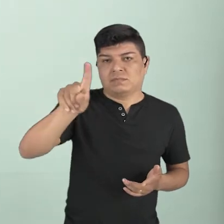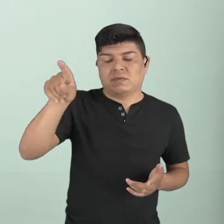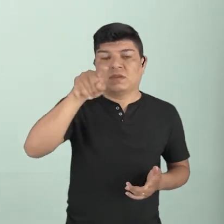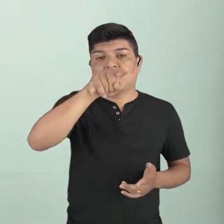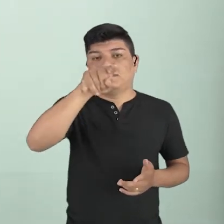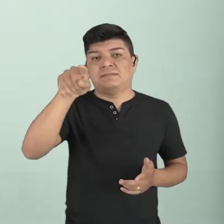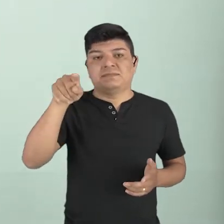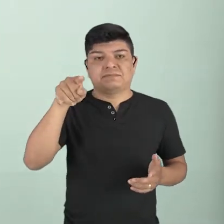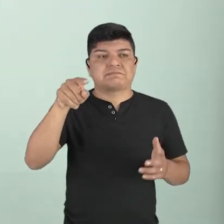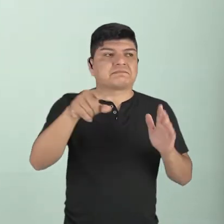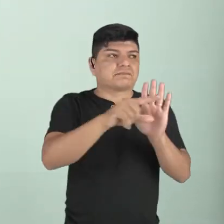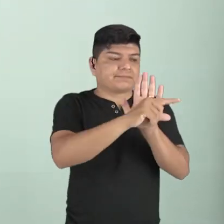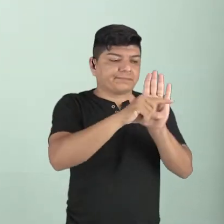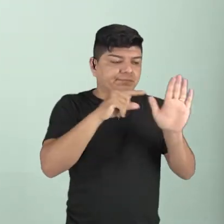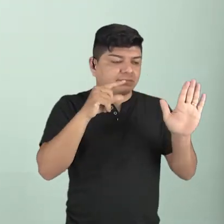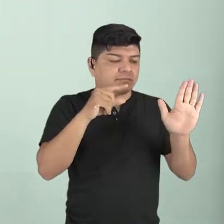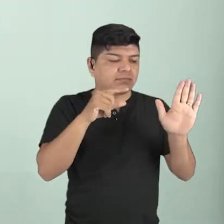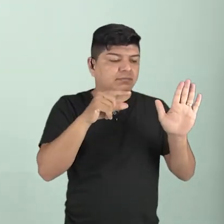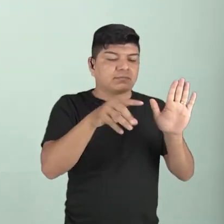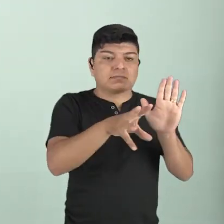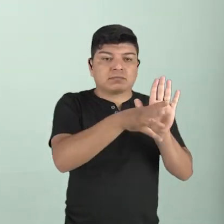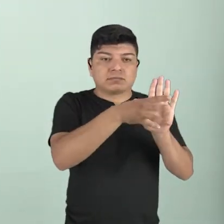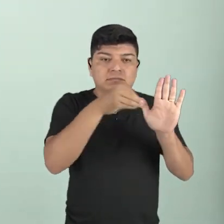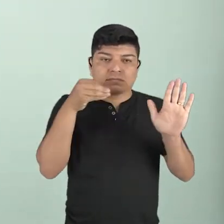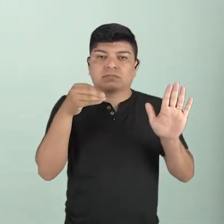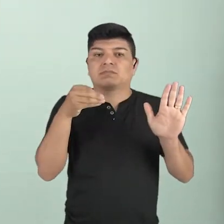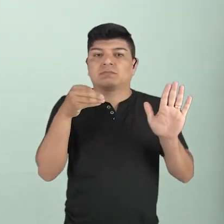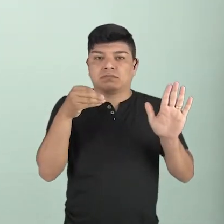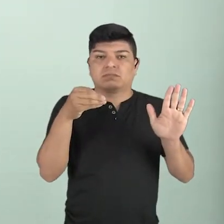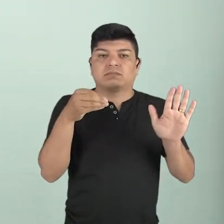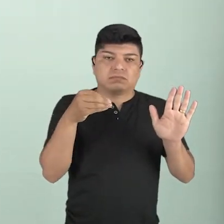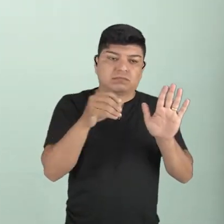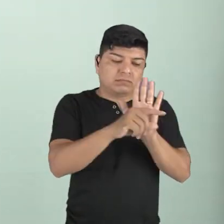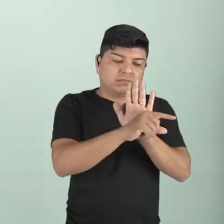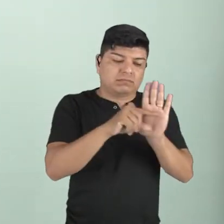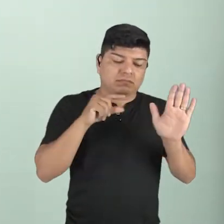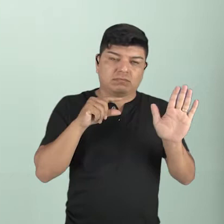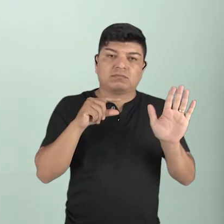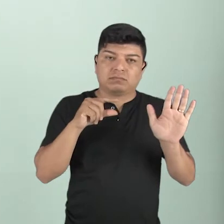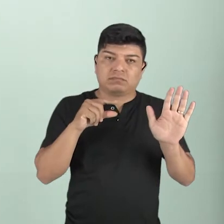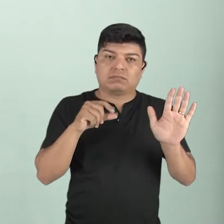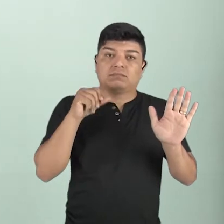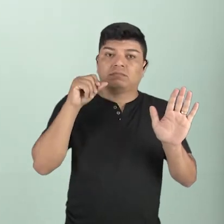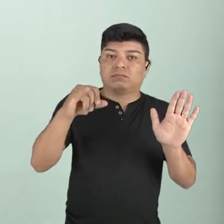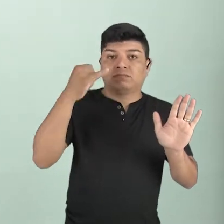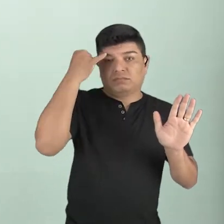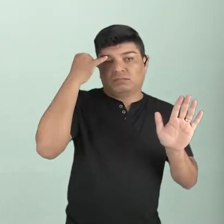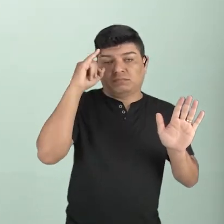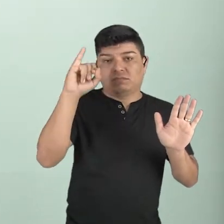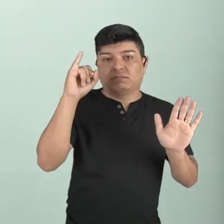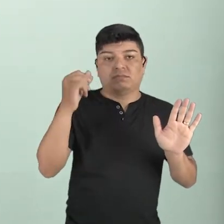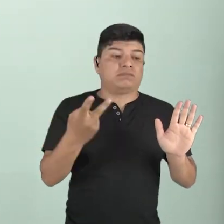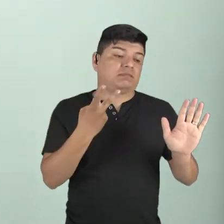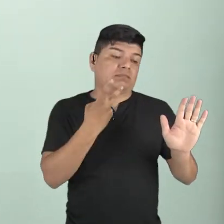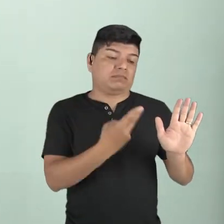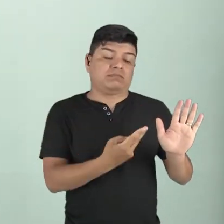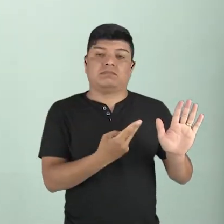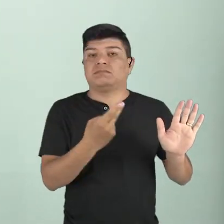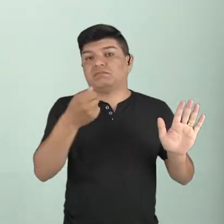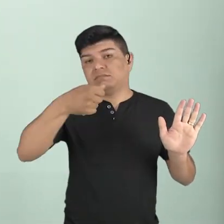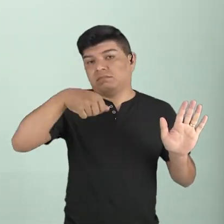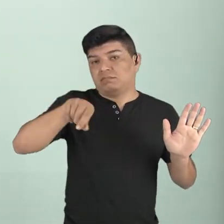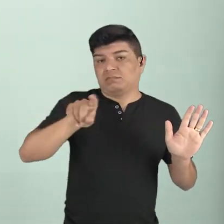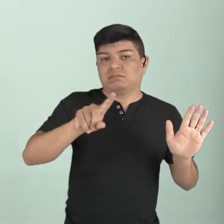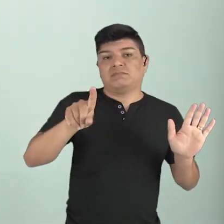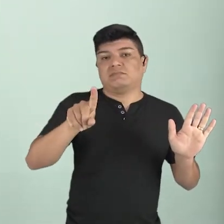estar lá grifando a mesma ideia sempre. Se tem o mesmo teor de ideia, se está falando a mesma coisa, para que